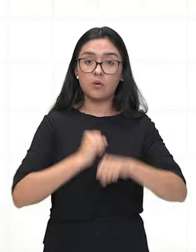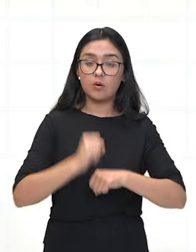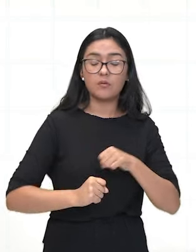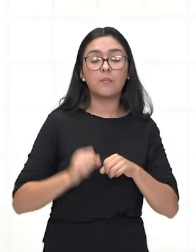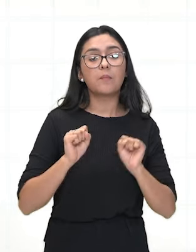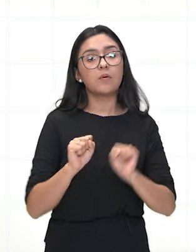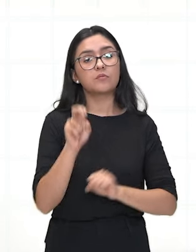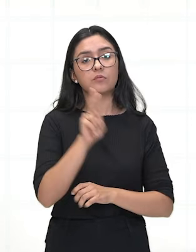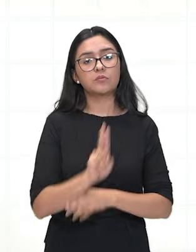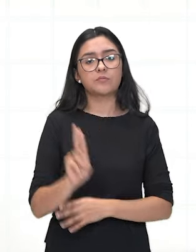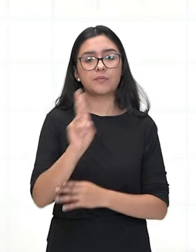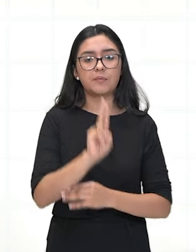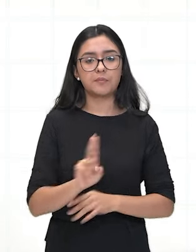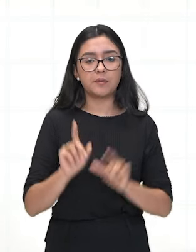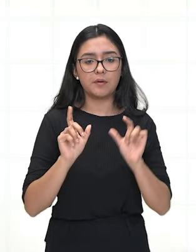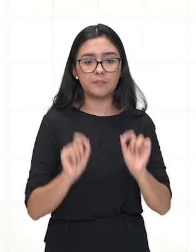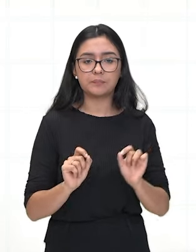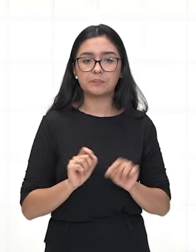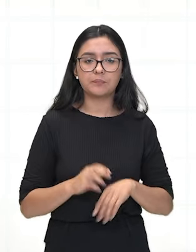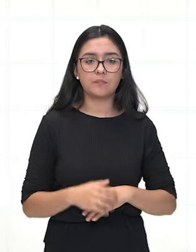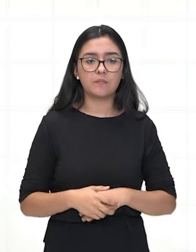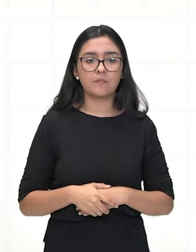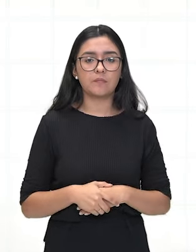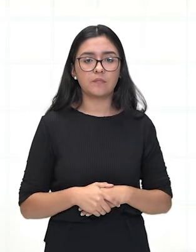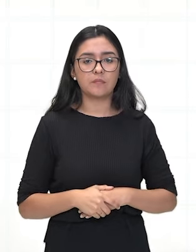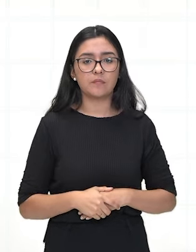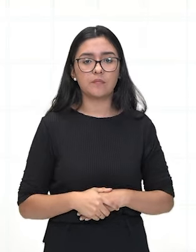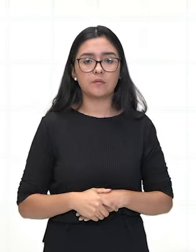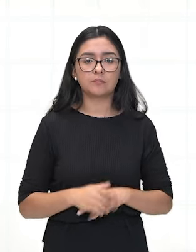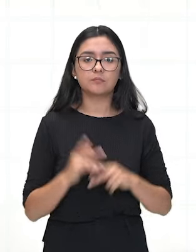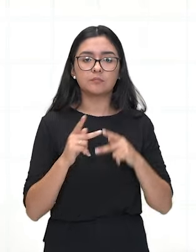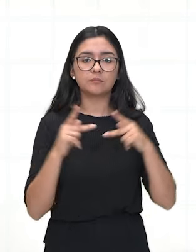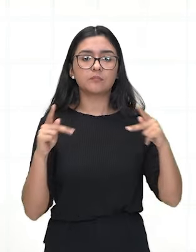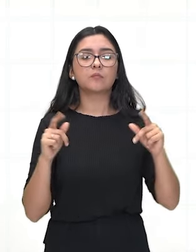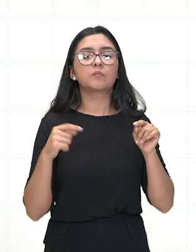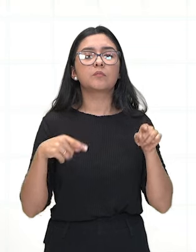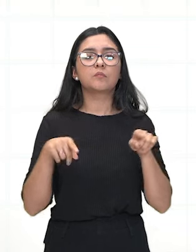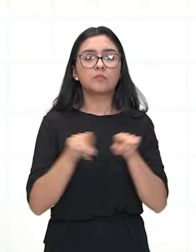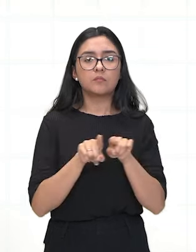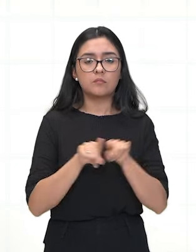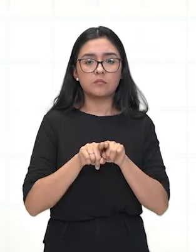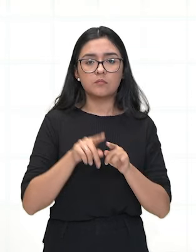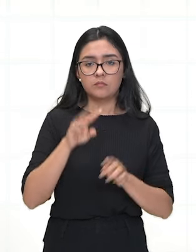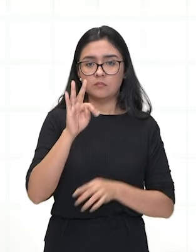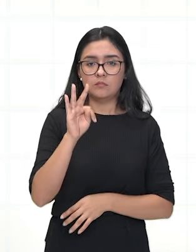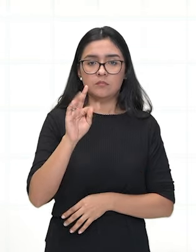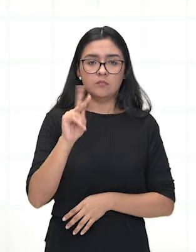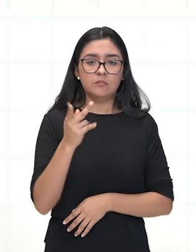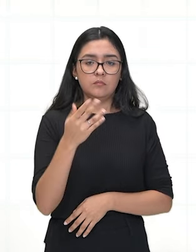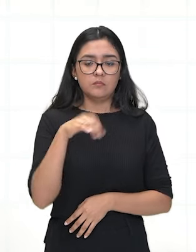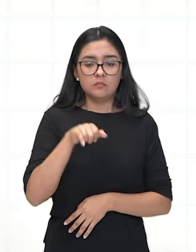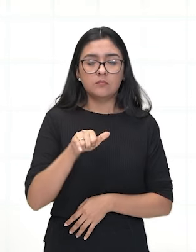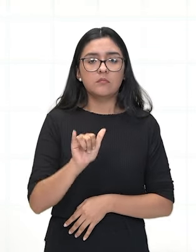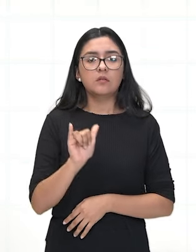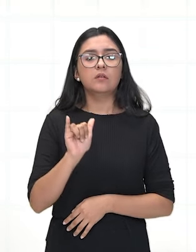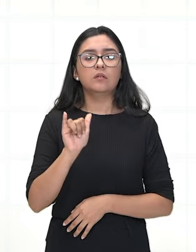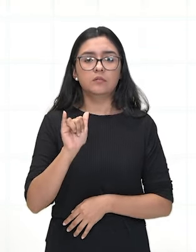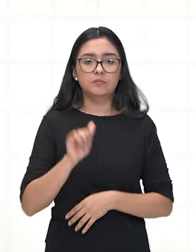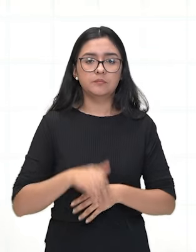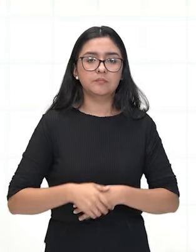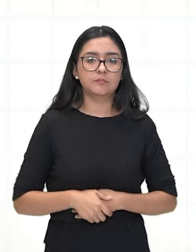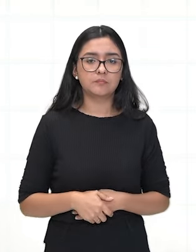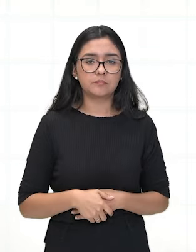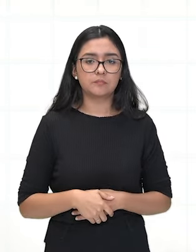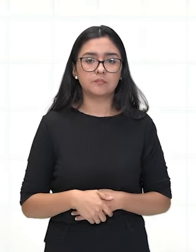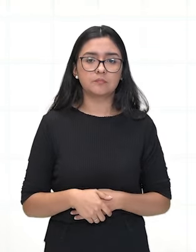utilizar aqui o pronome the novamente Não é isso o meu verb a